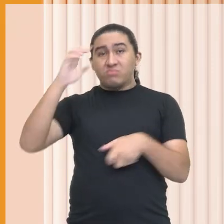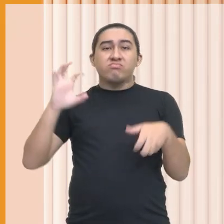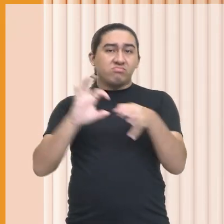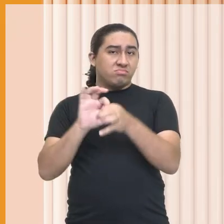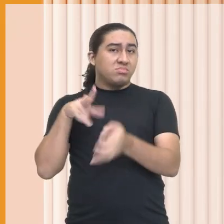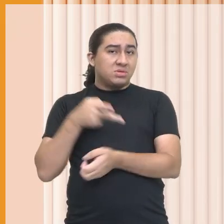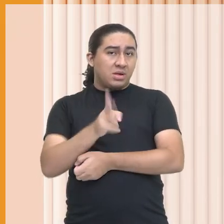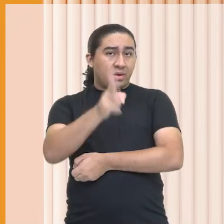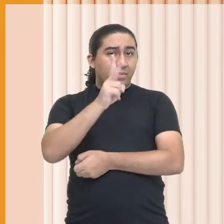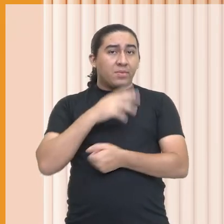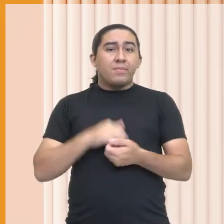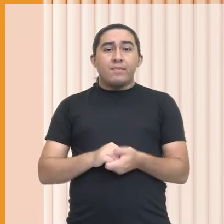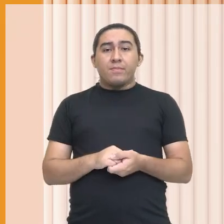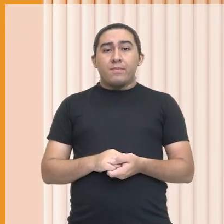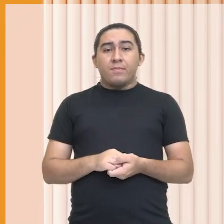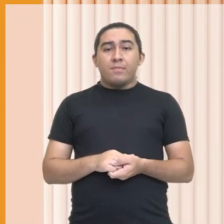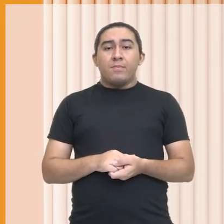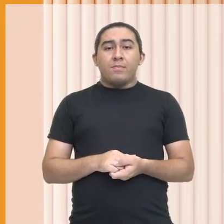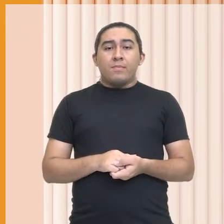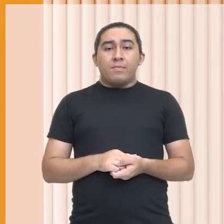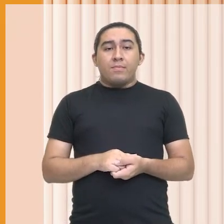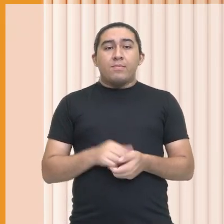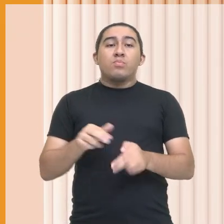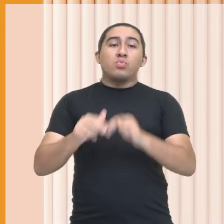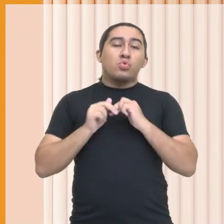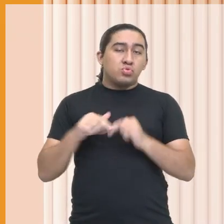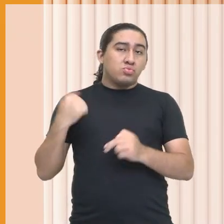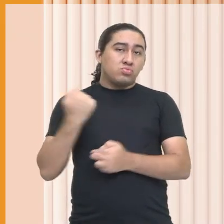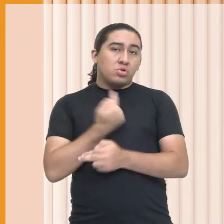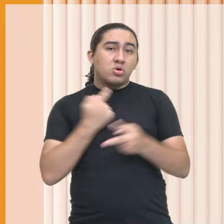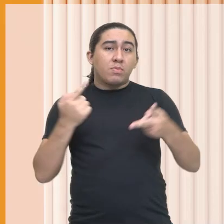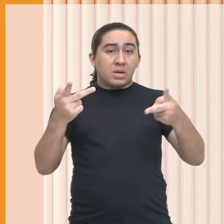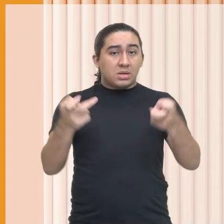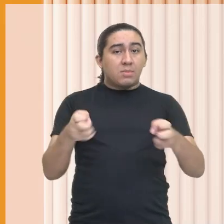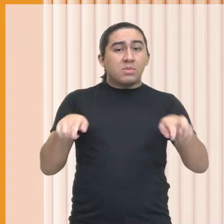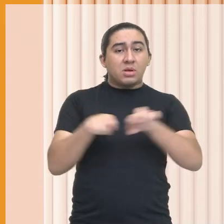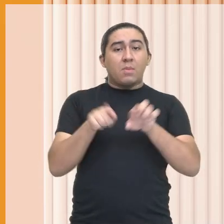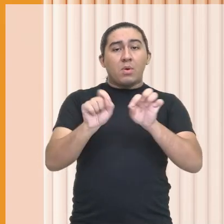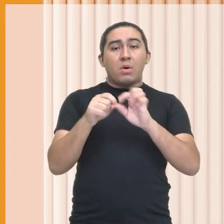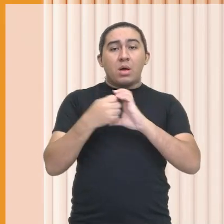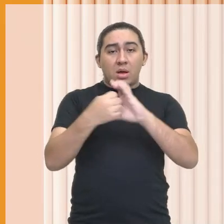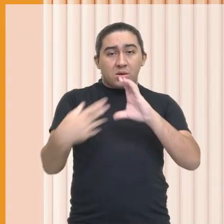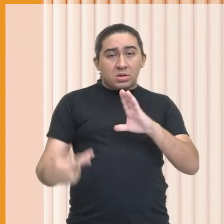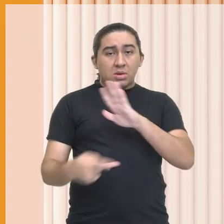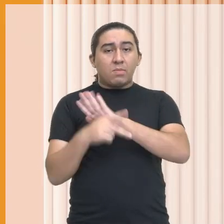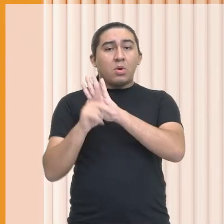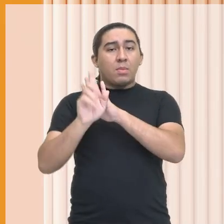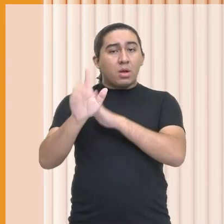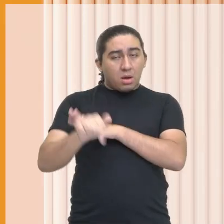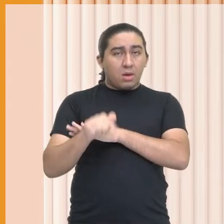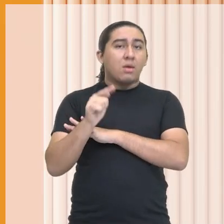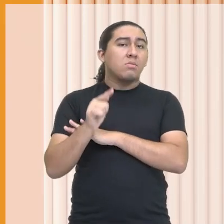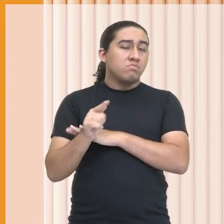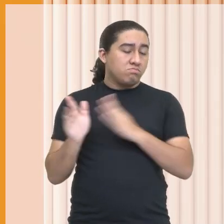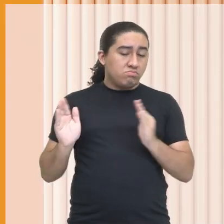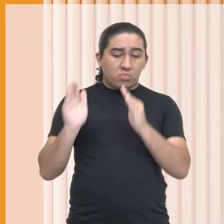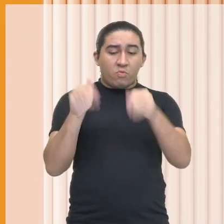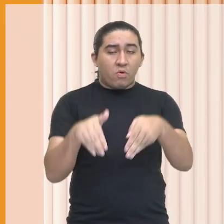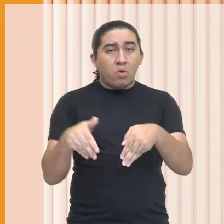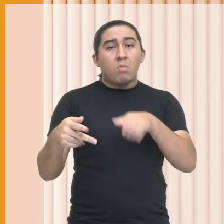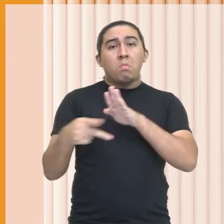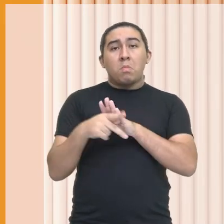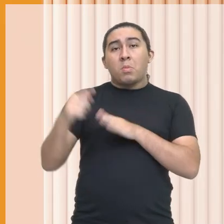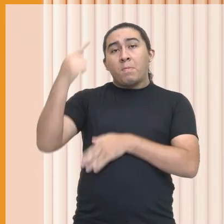razão. Então, por aqui nós tiramos um pouco, percebemos, então, essas características que são próprias, específicas